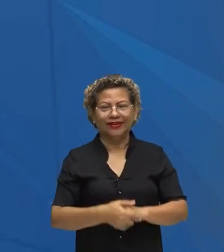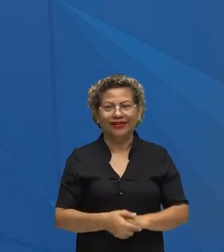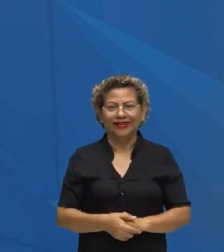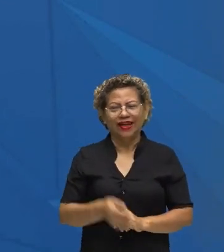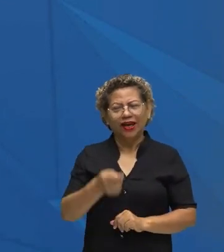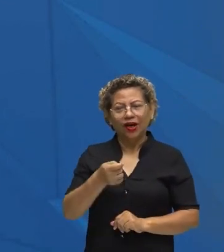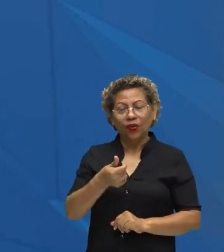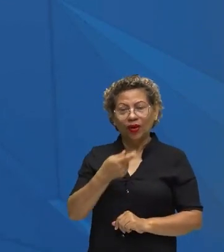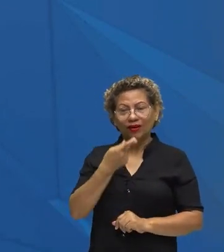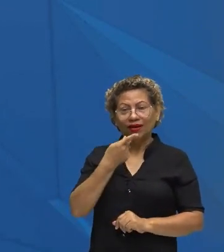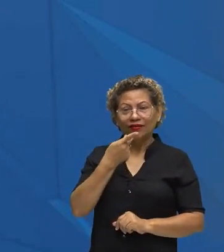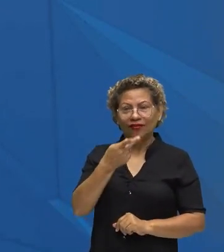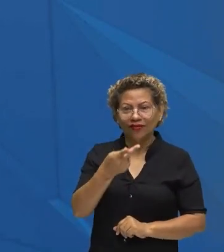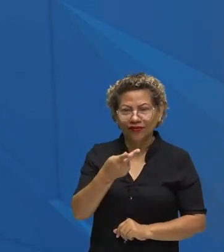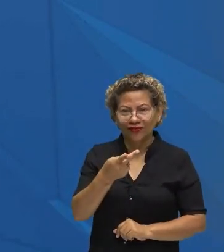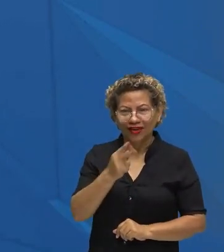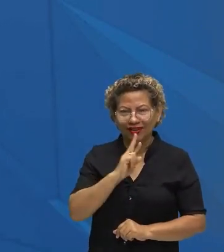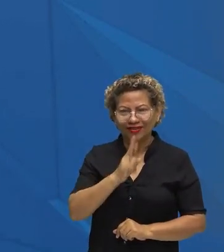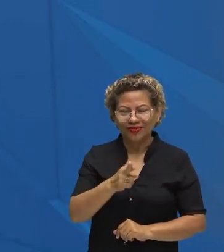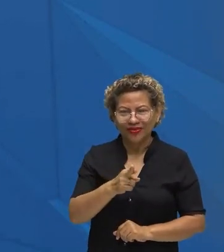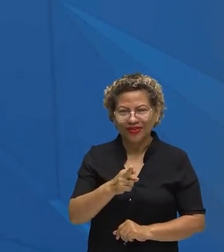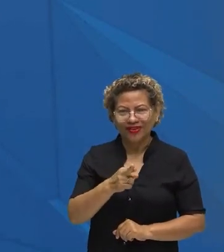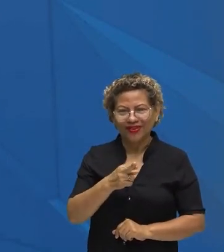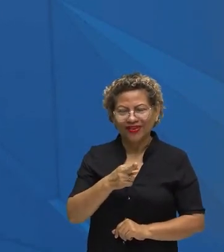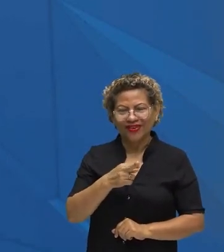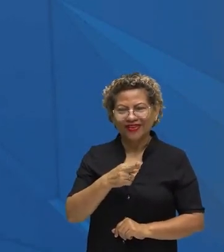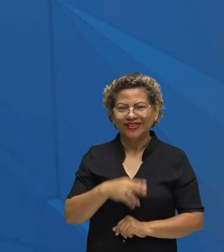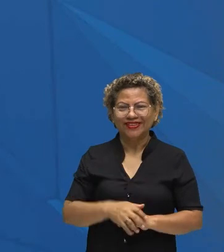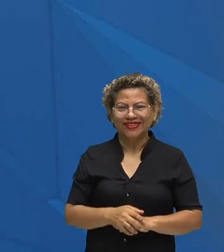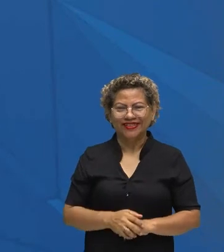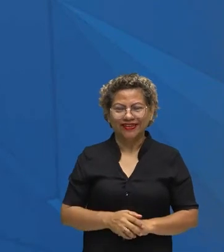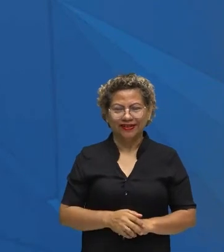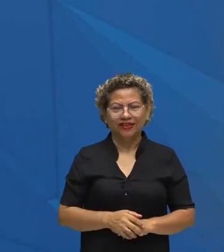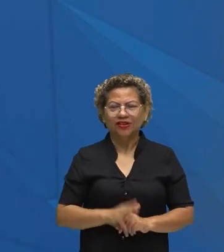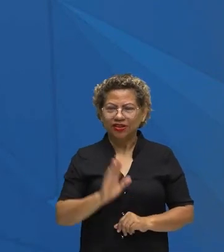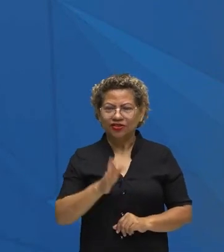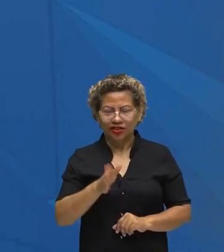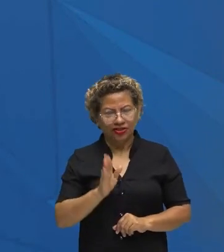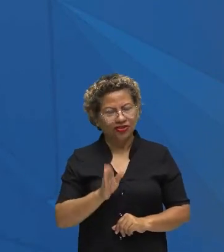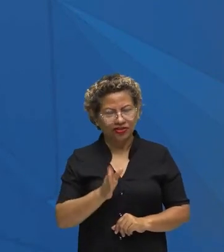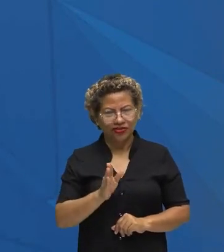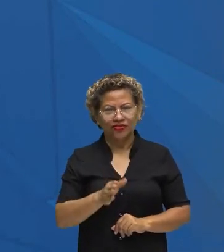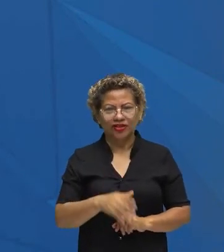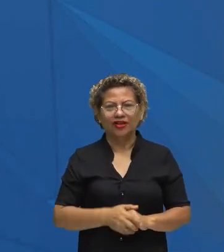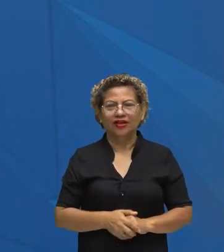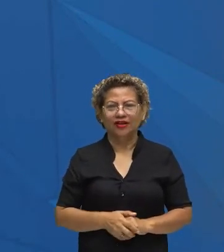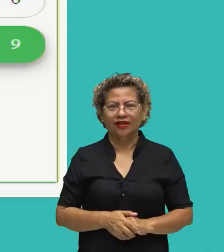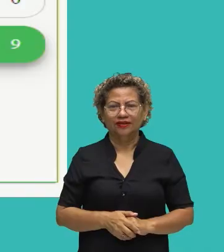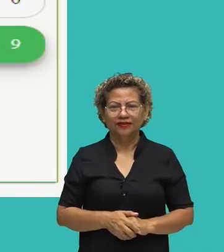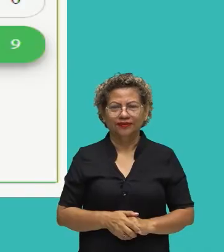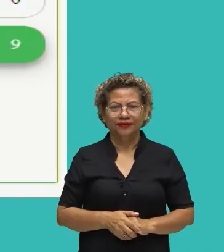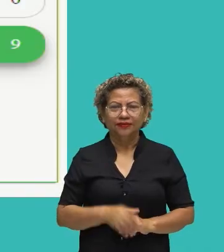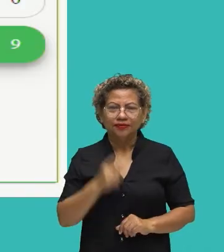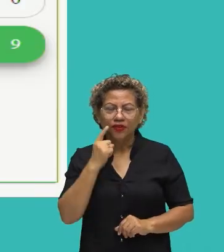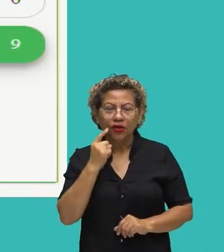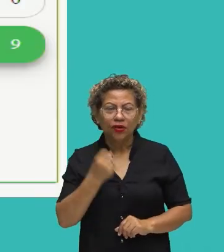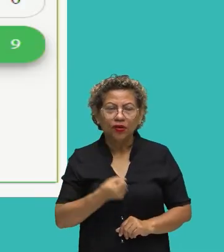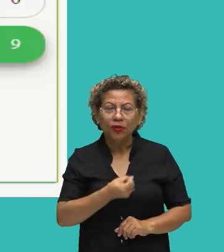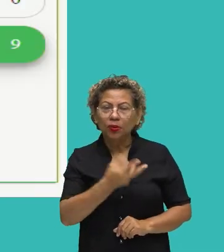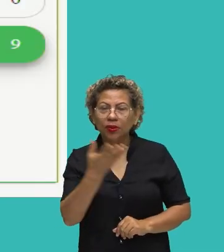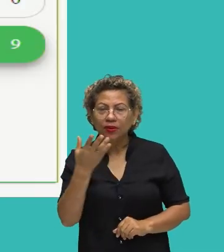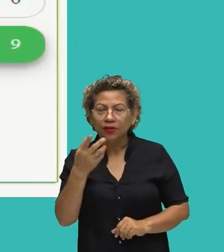né? Porque às vezes a gente vai lendo assim rápido, mas já podia, né, diretora? Já computamos aqui. Temos ali, olha, teve gente